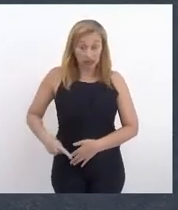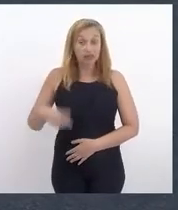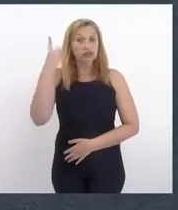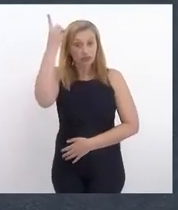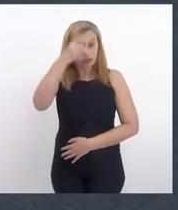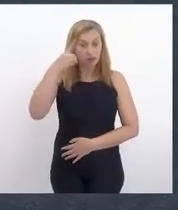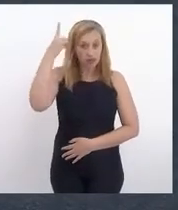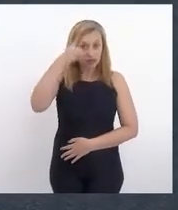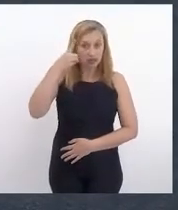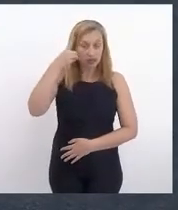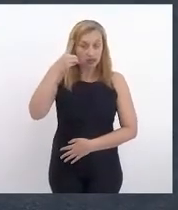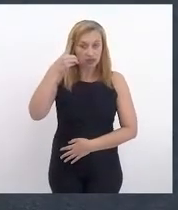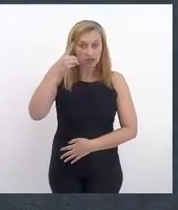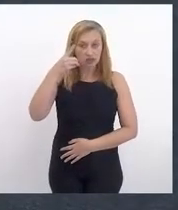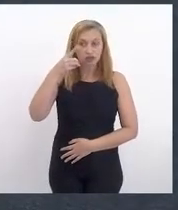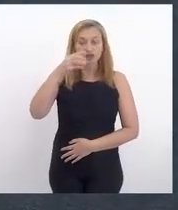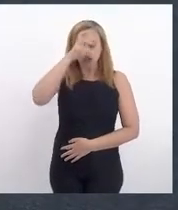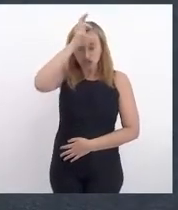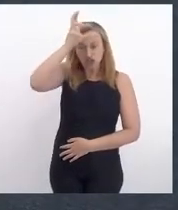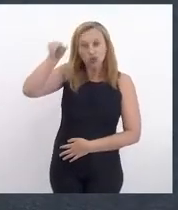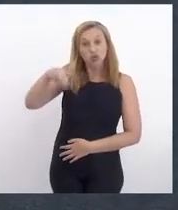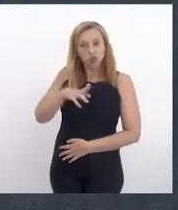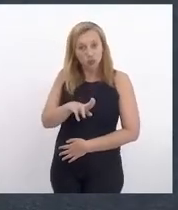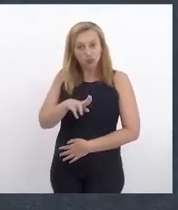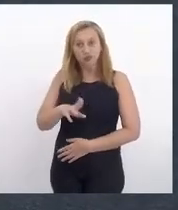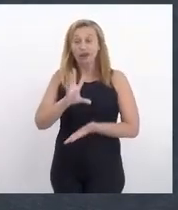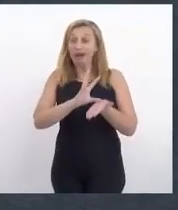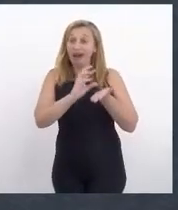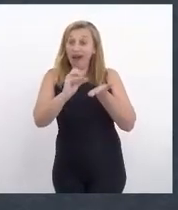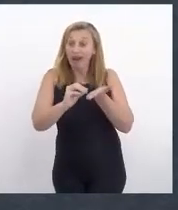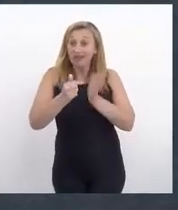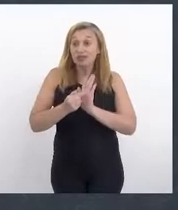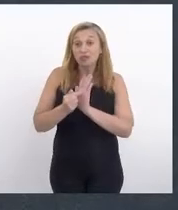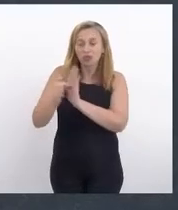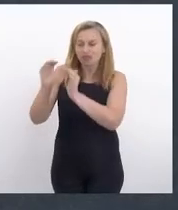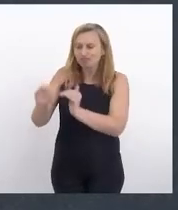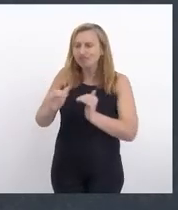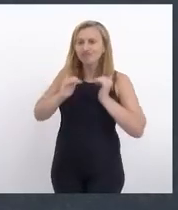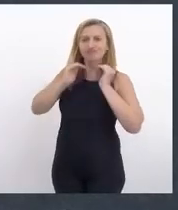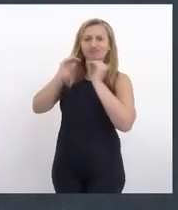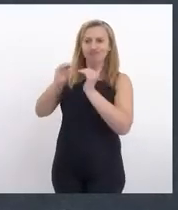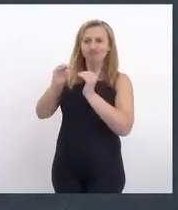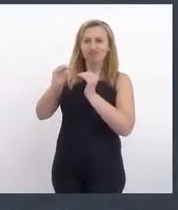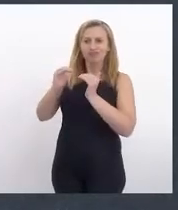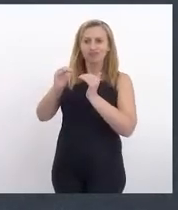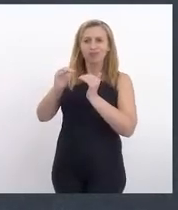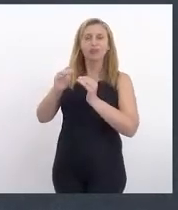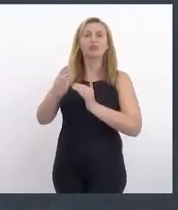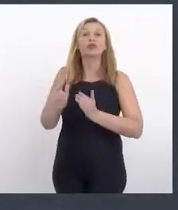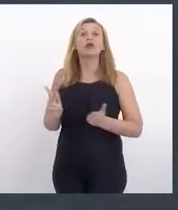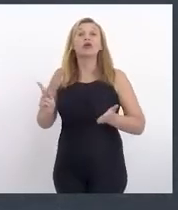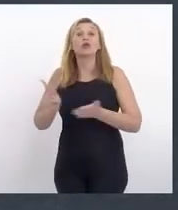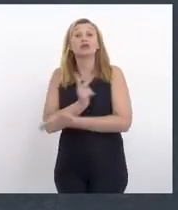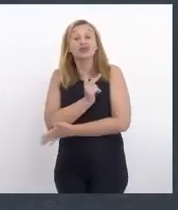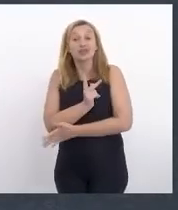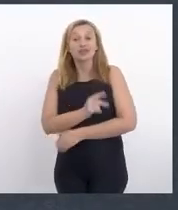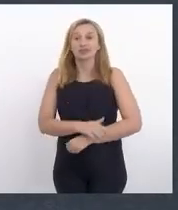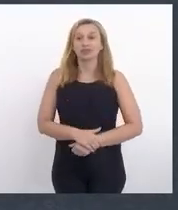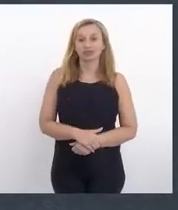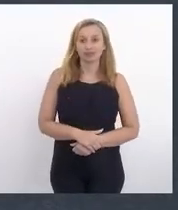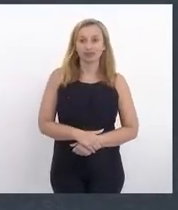deputada Tia Uju, a ata reflete com exatidão o ocorrido